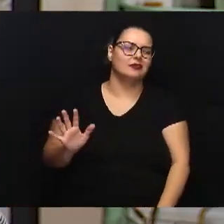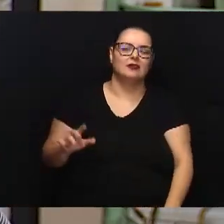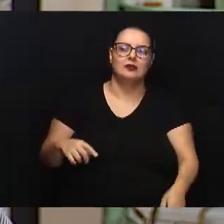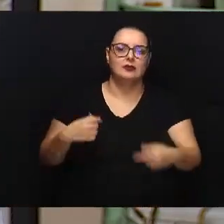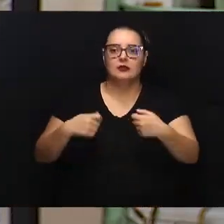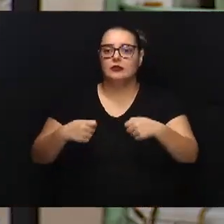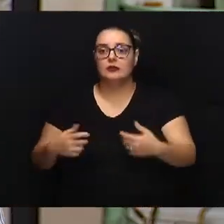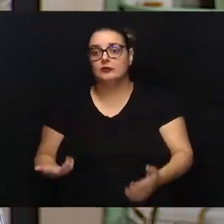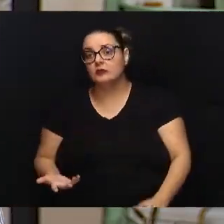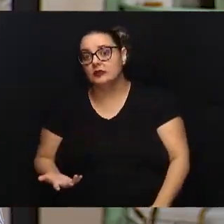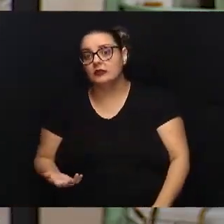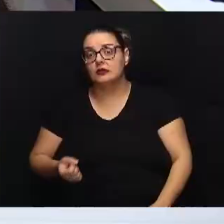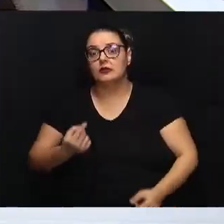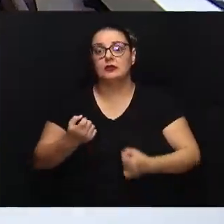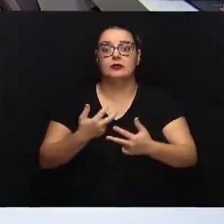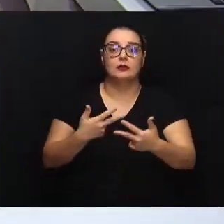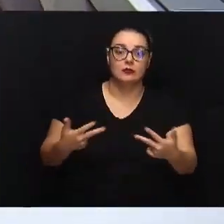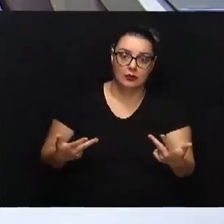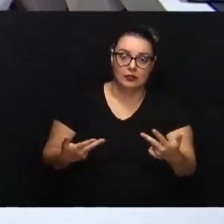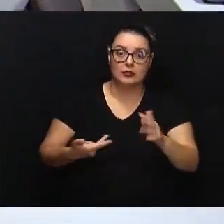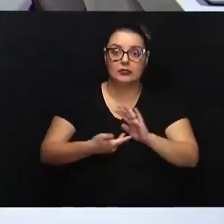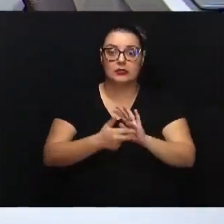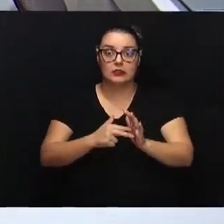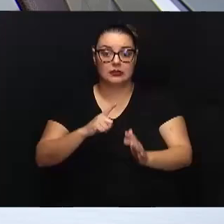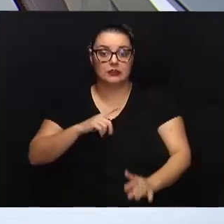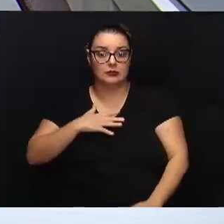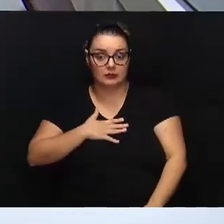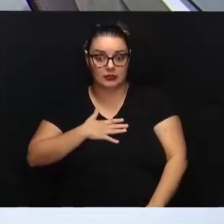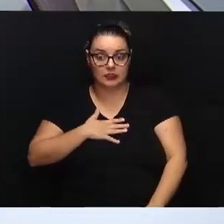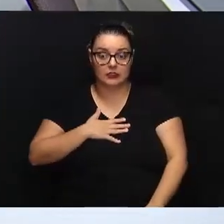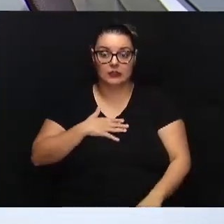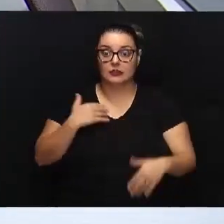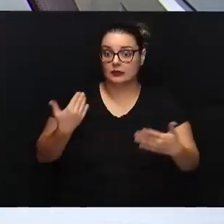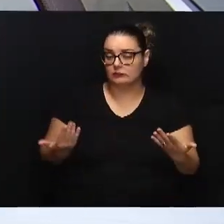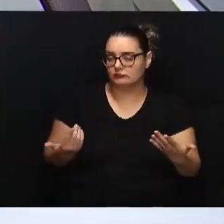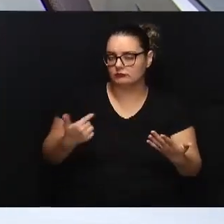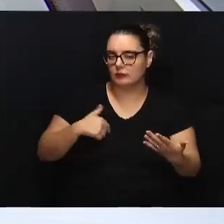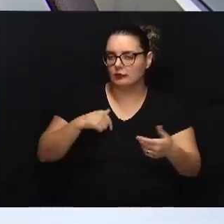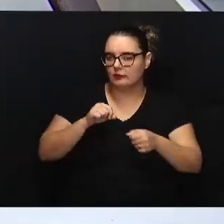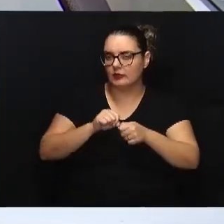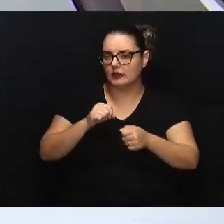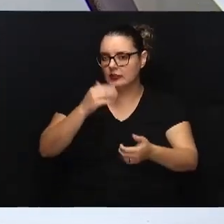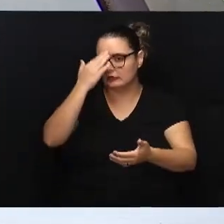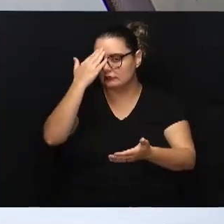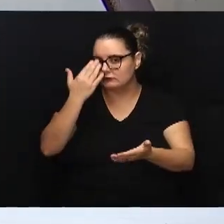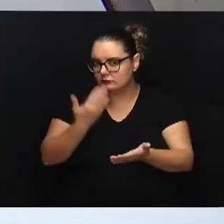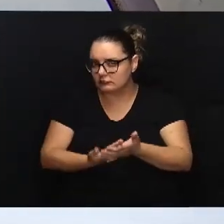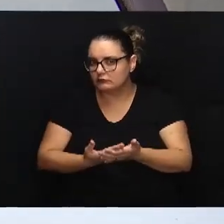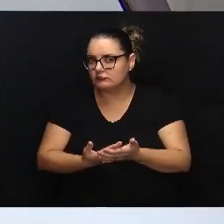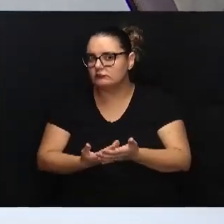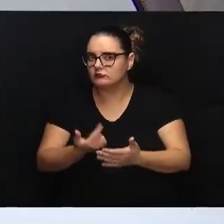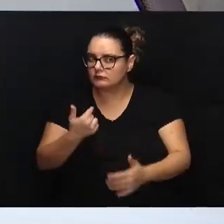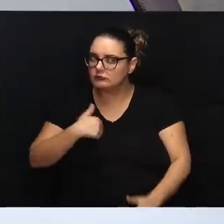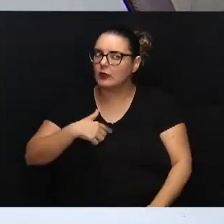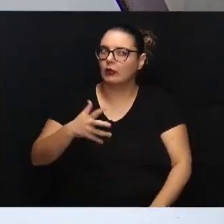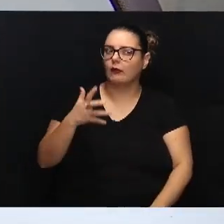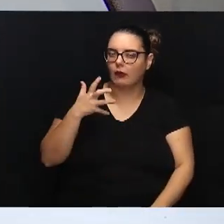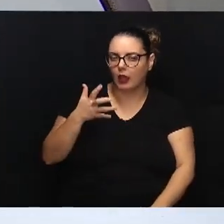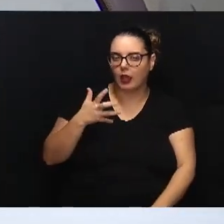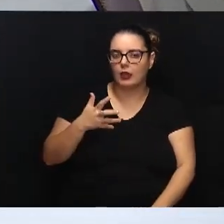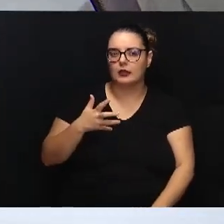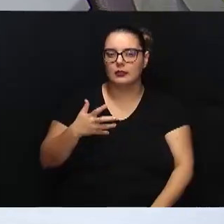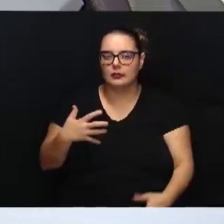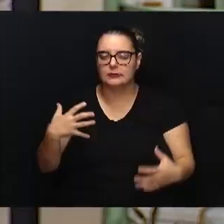coisa que faça sentido para mim. Eu vou fazer uma coisa que eu acredito, que eu quero, que eu vibre, que é